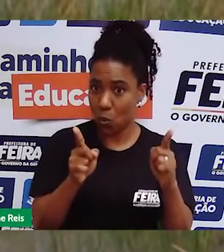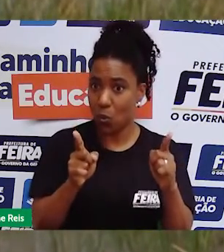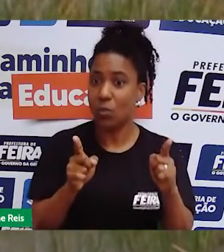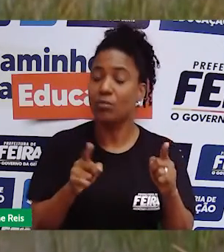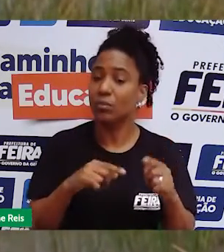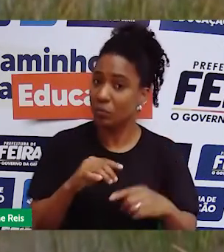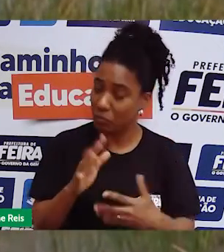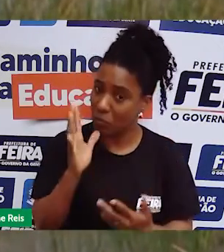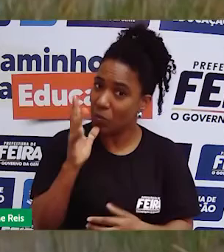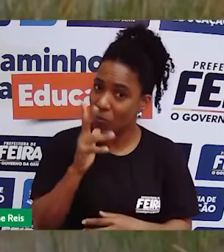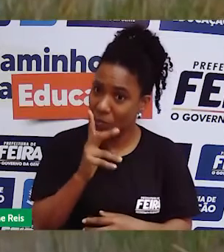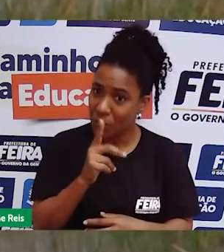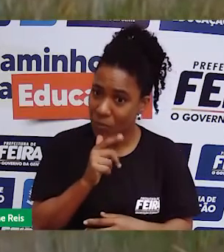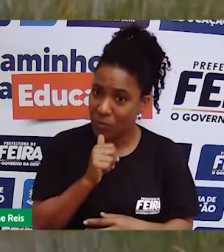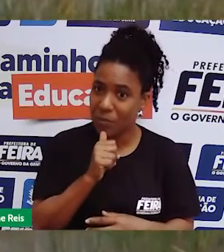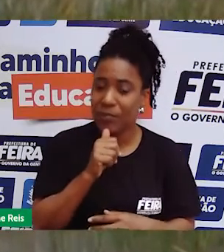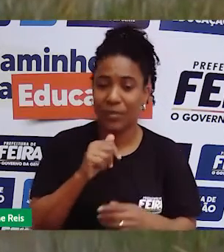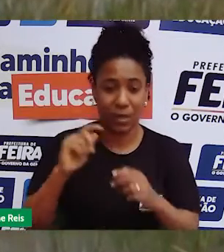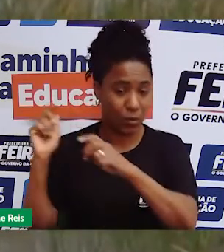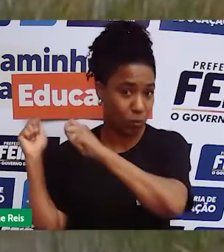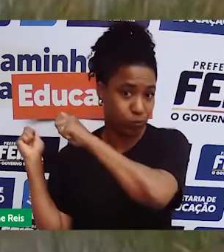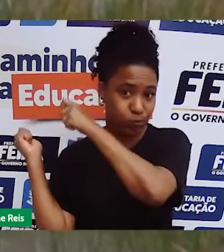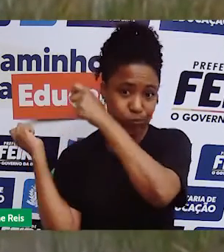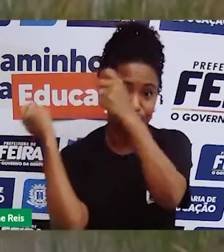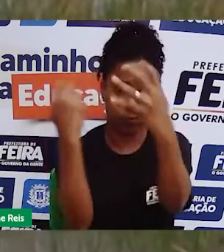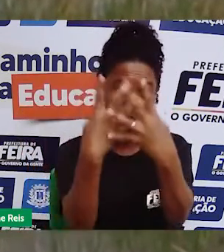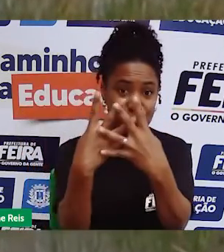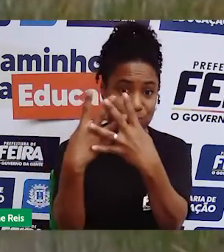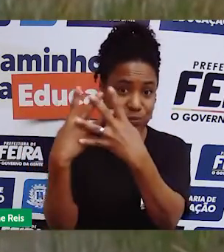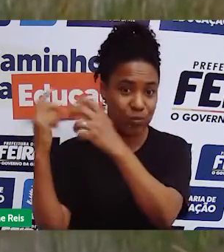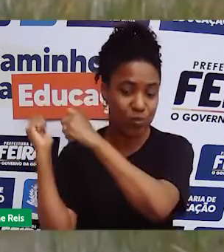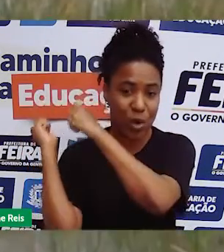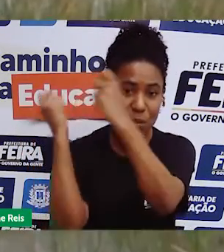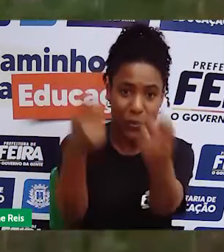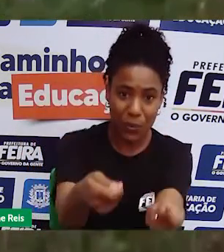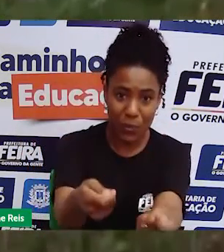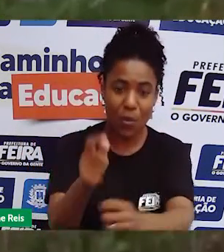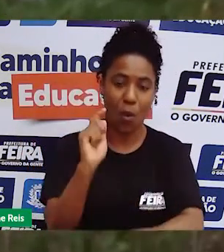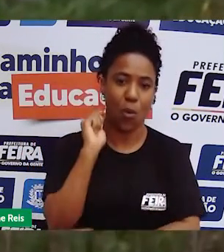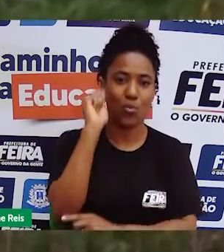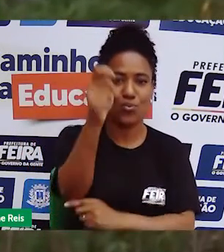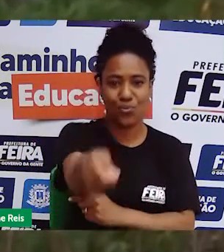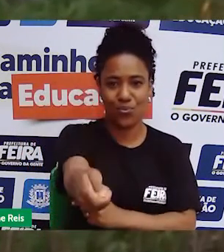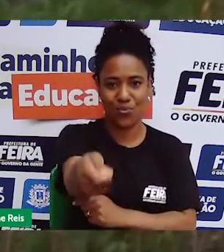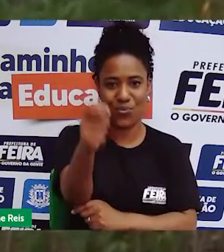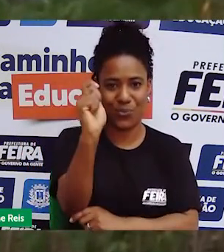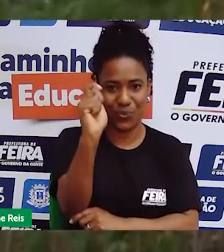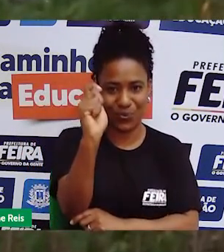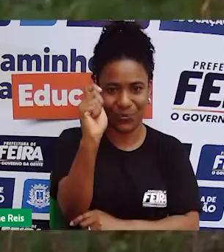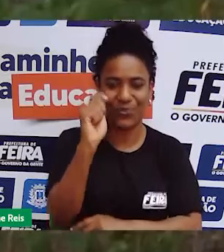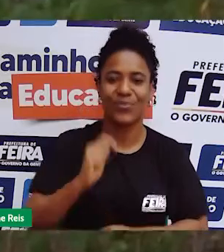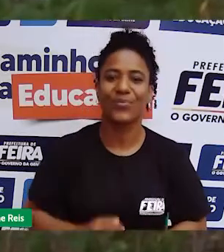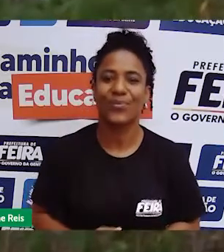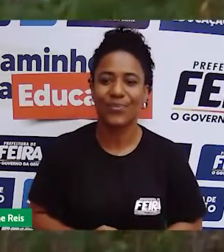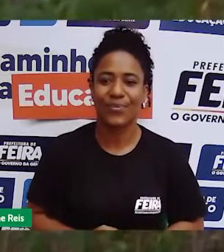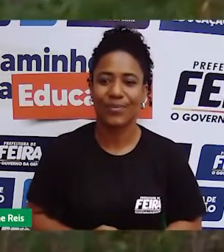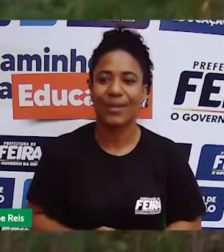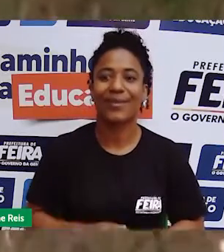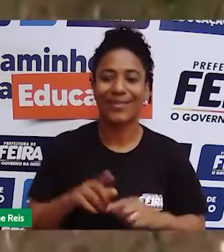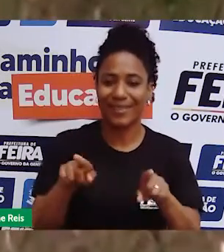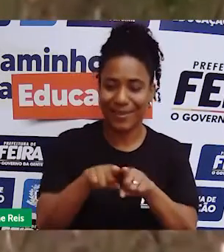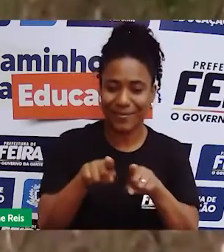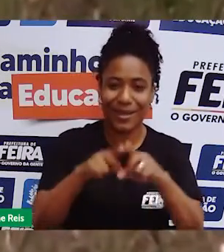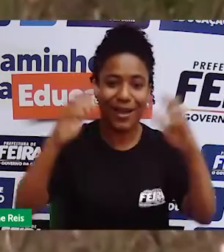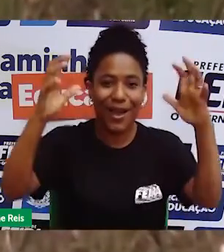3 mai, rede e linha. A chuva também deu para molhar a roça de seu